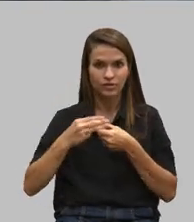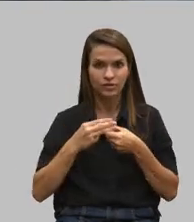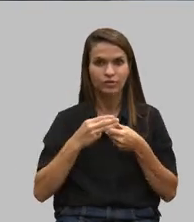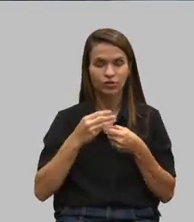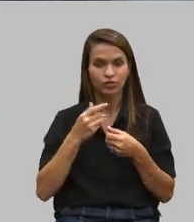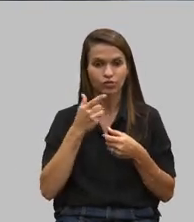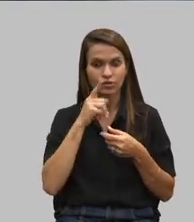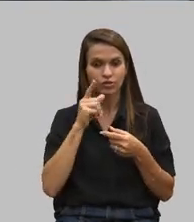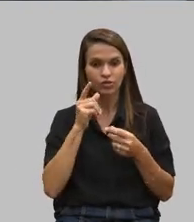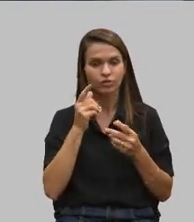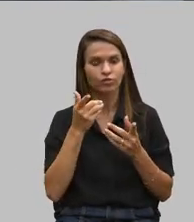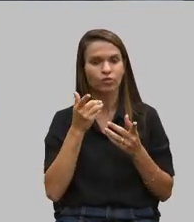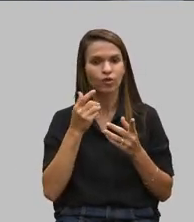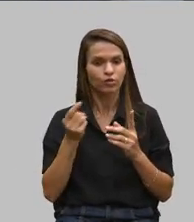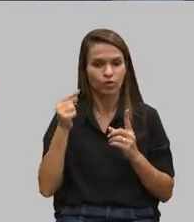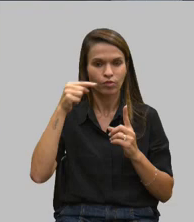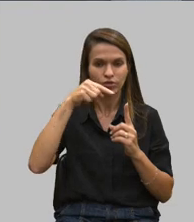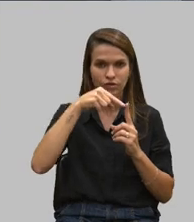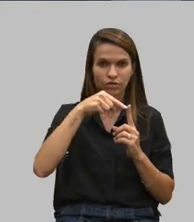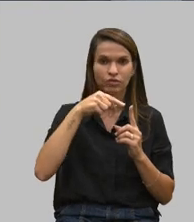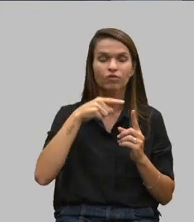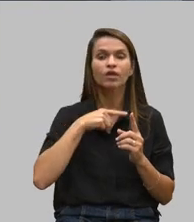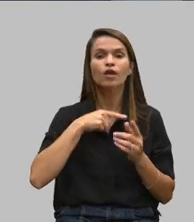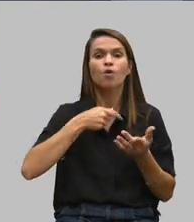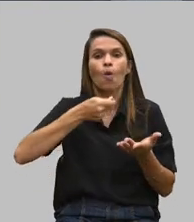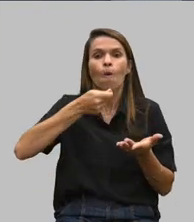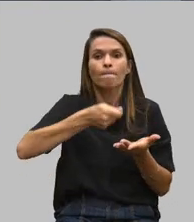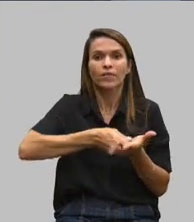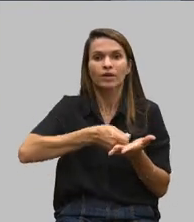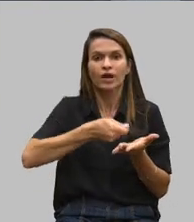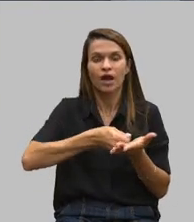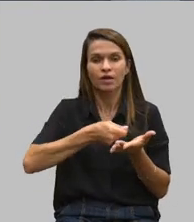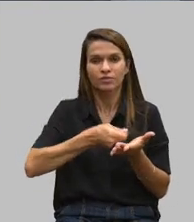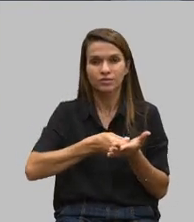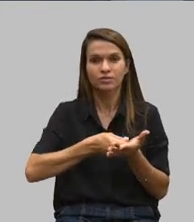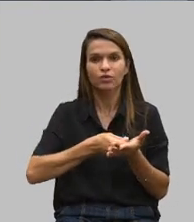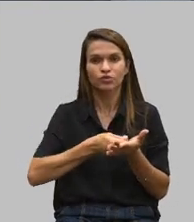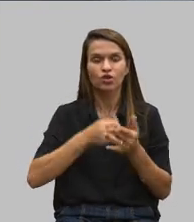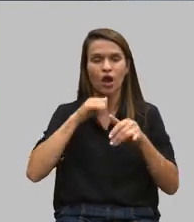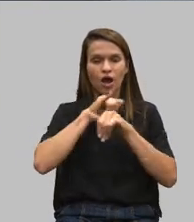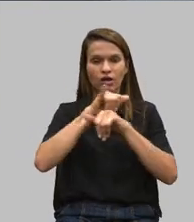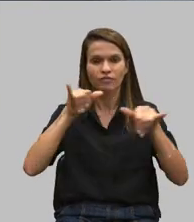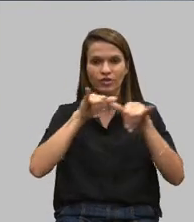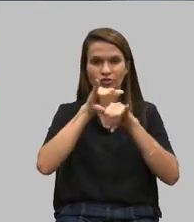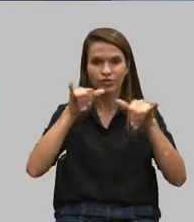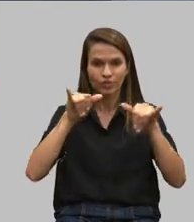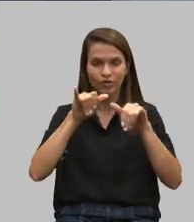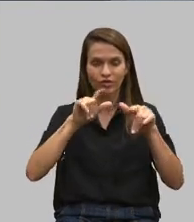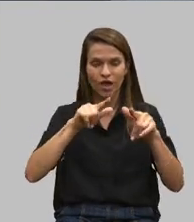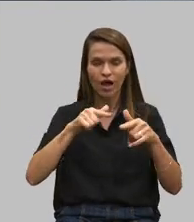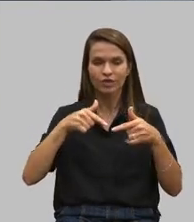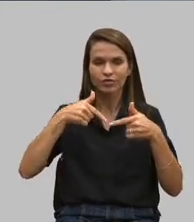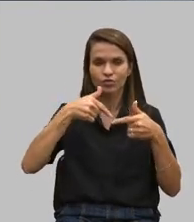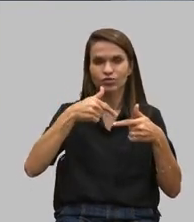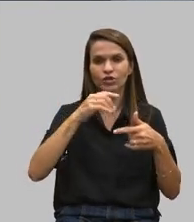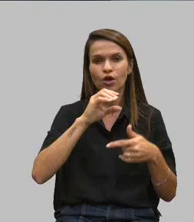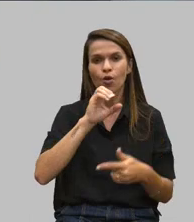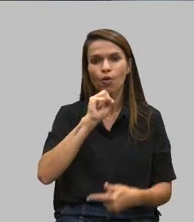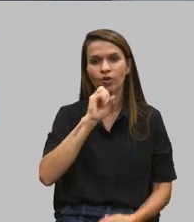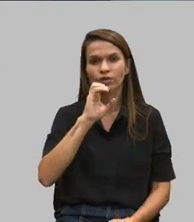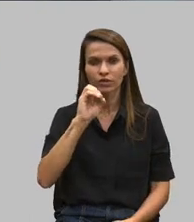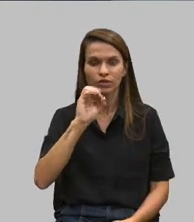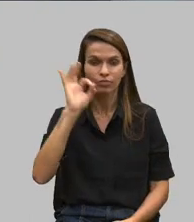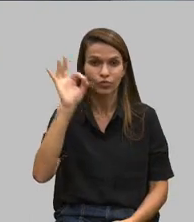meta eles têm por obrigação 80 eh fazer campanhas e ações em 80% das escolas e